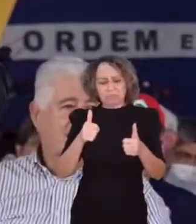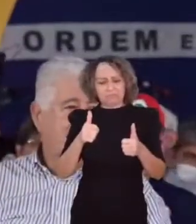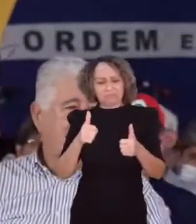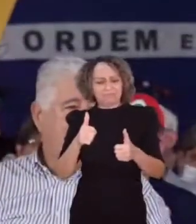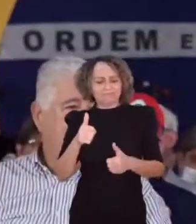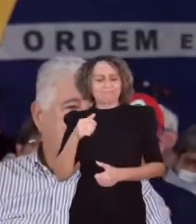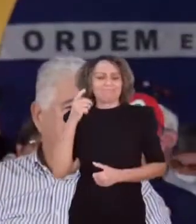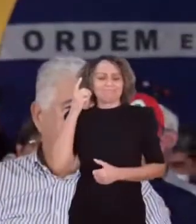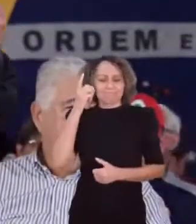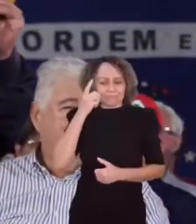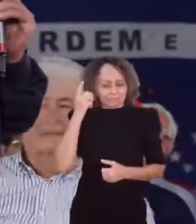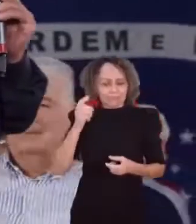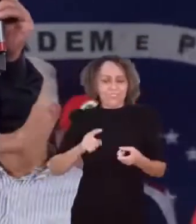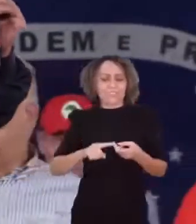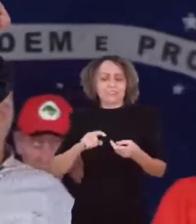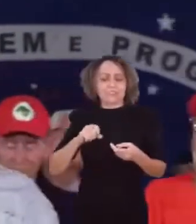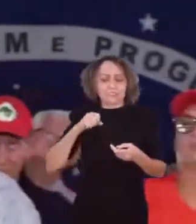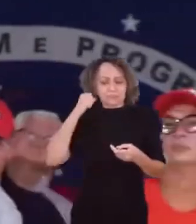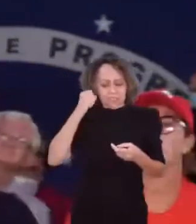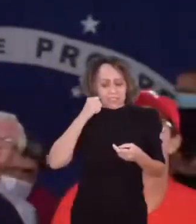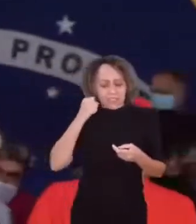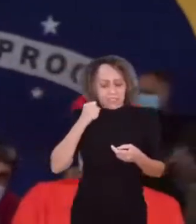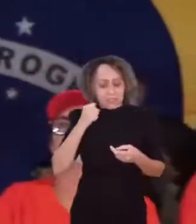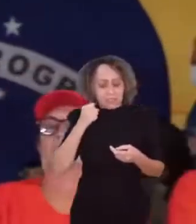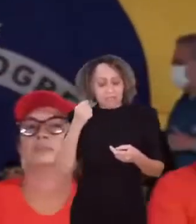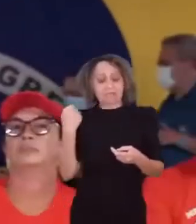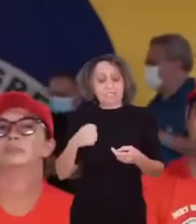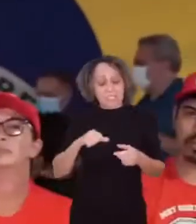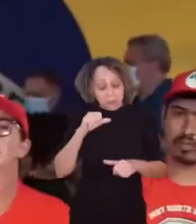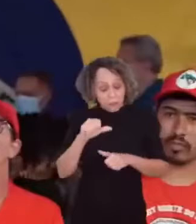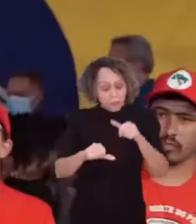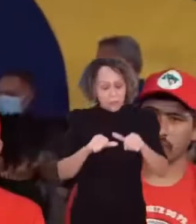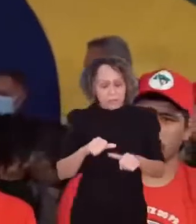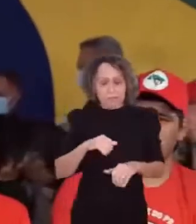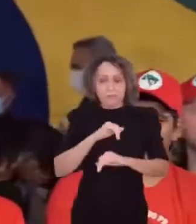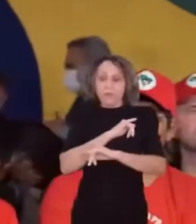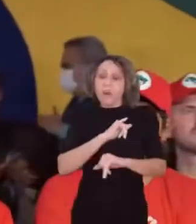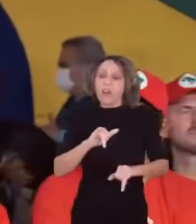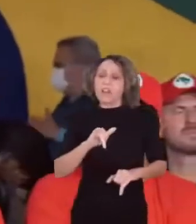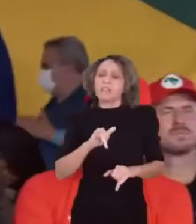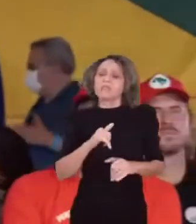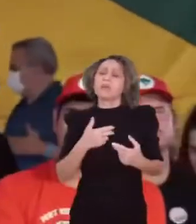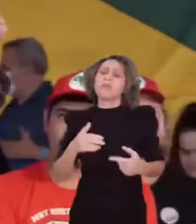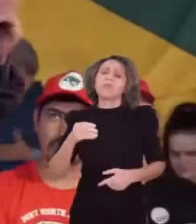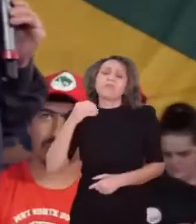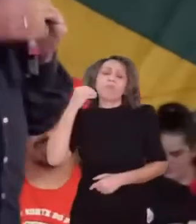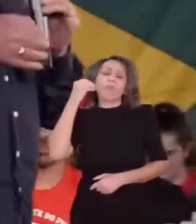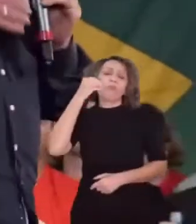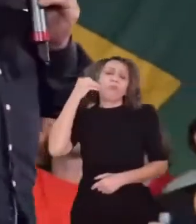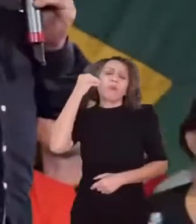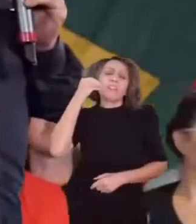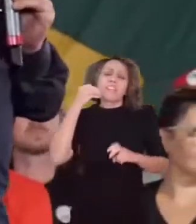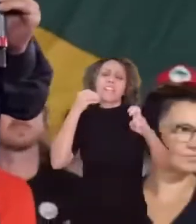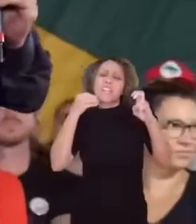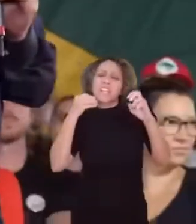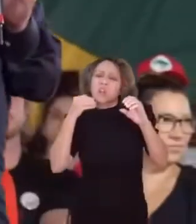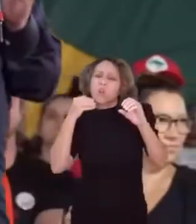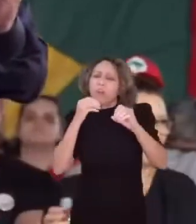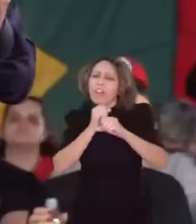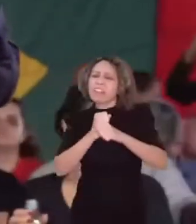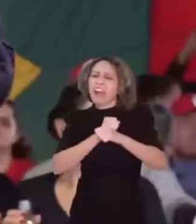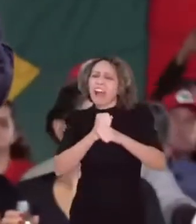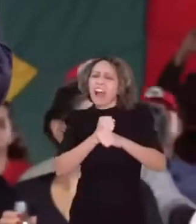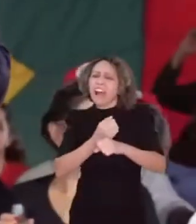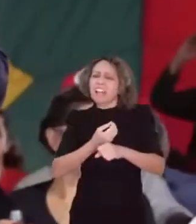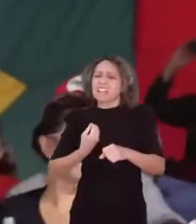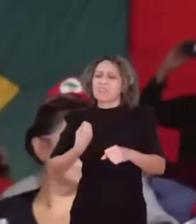coisa com a minha experiência de 50 anos de vida política. O Congresso Nacional